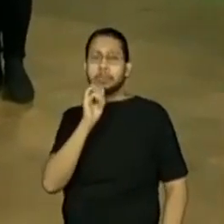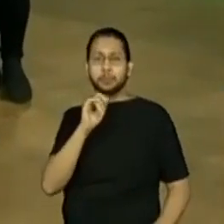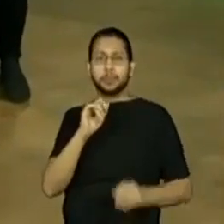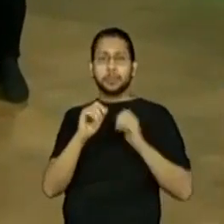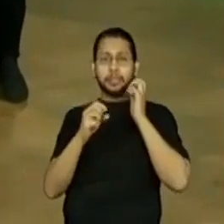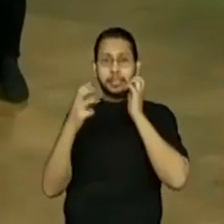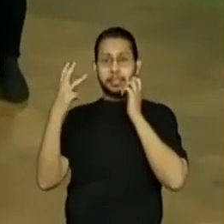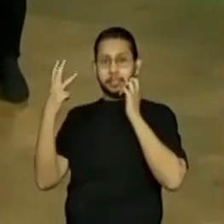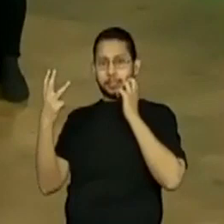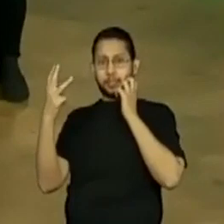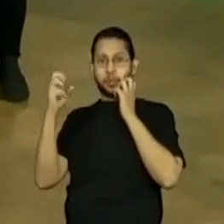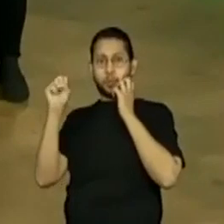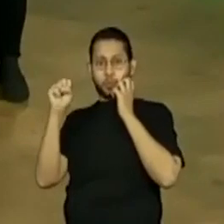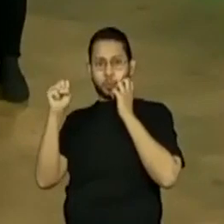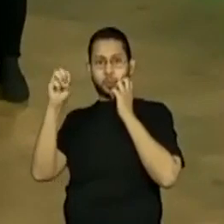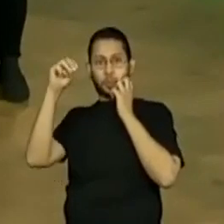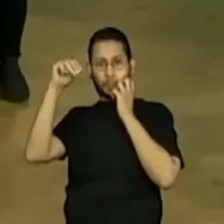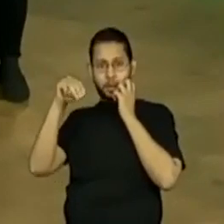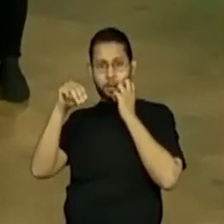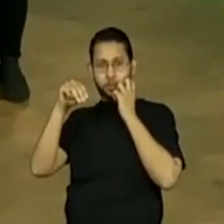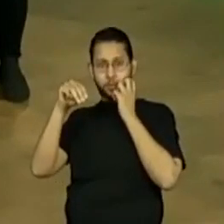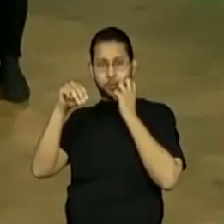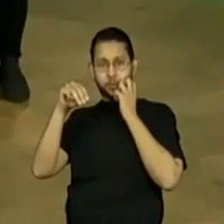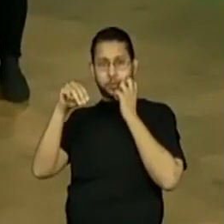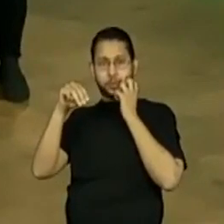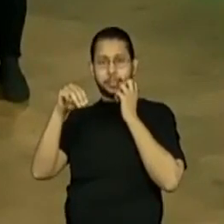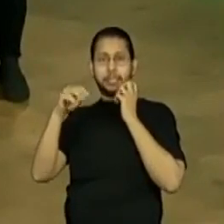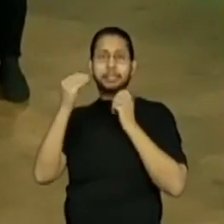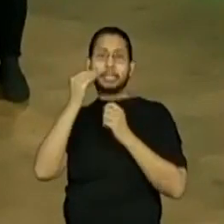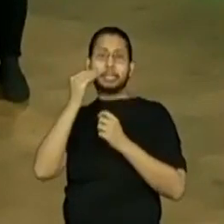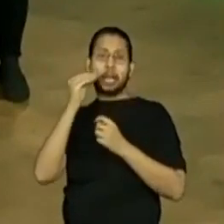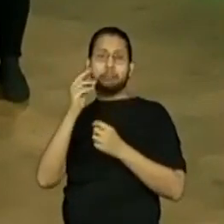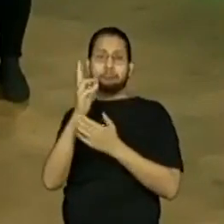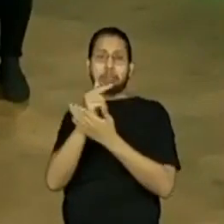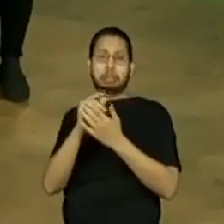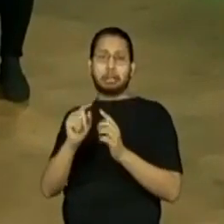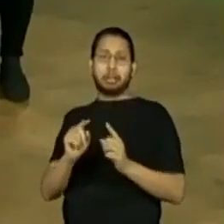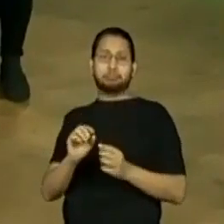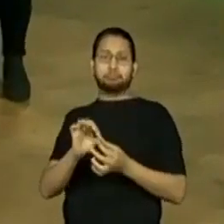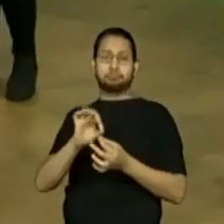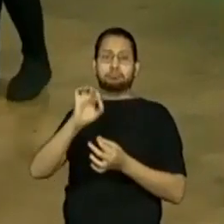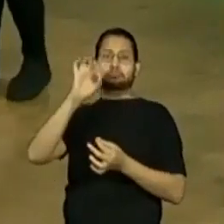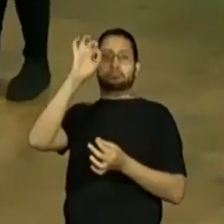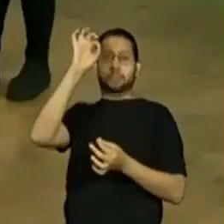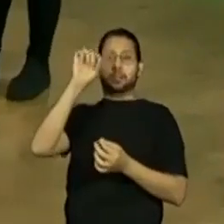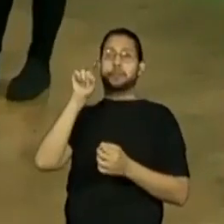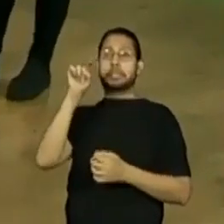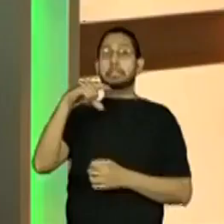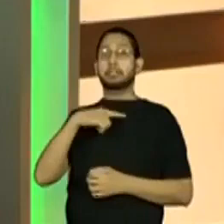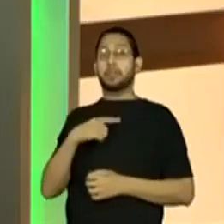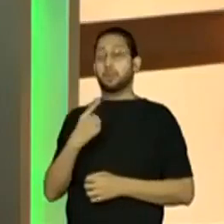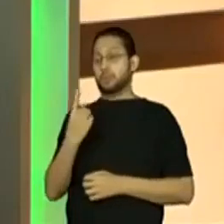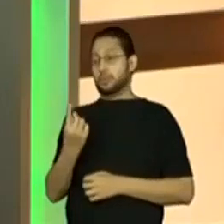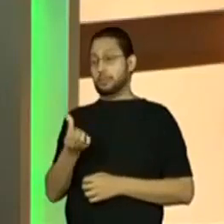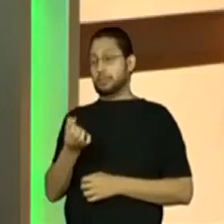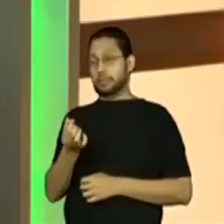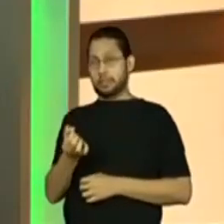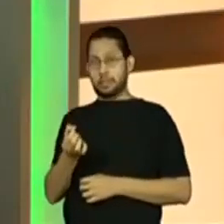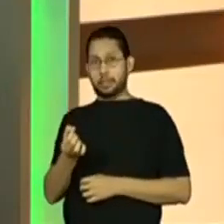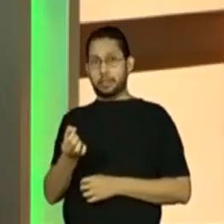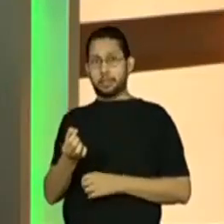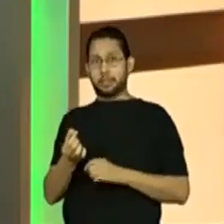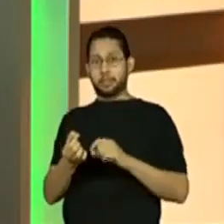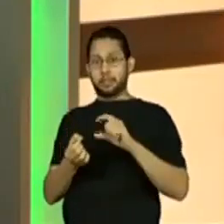escrever 38 metros e tentar desenhar o Cristo. E se você tem 1,60, eu poderia